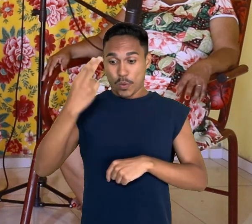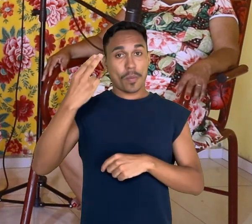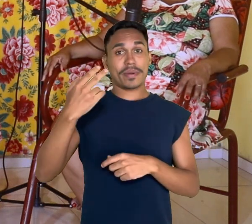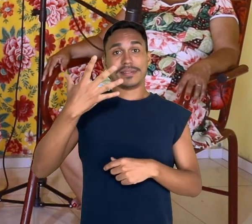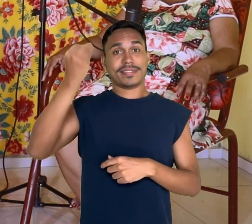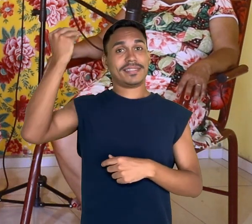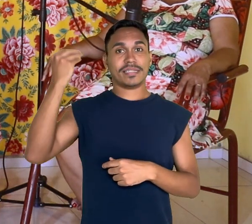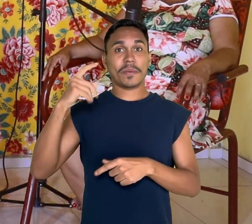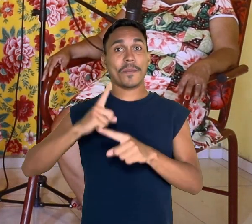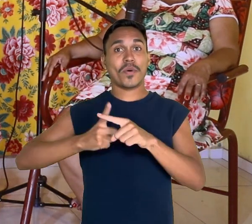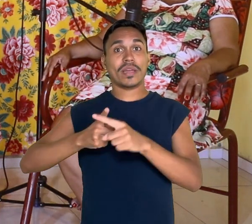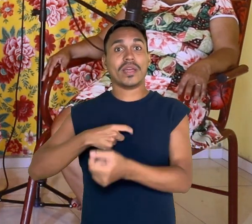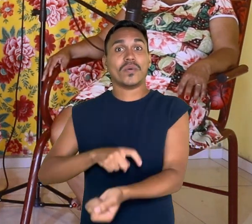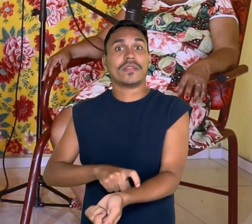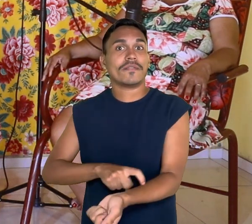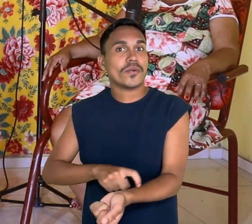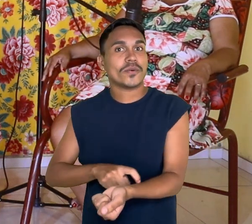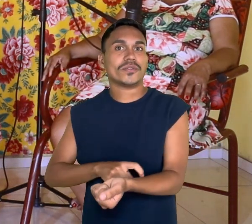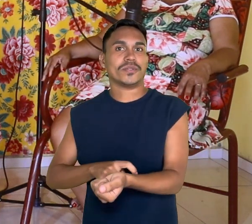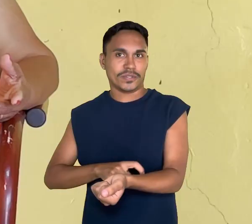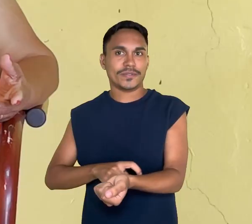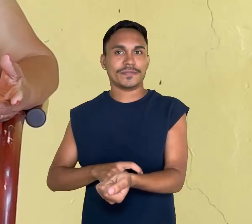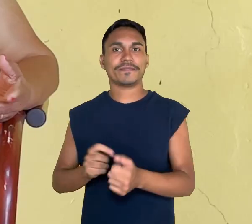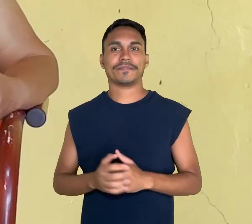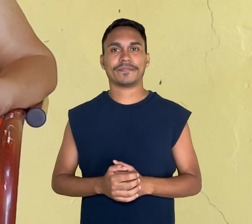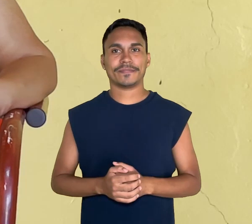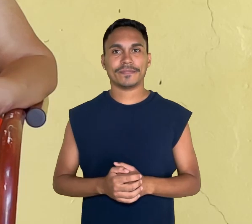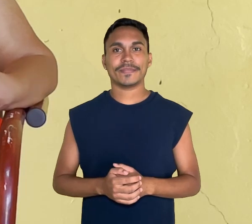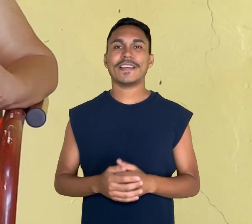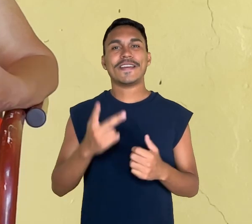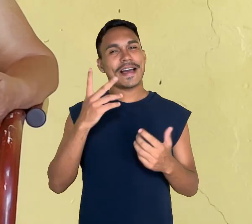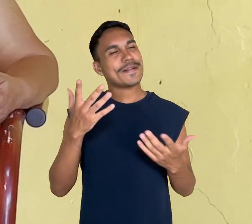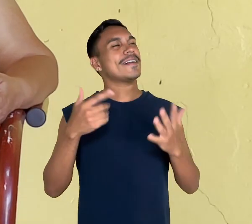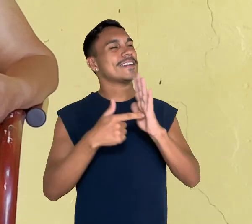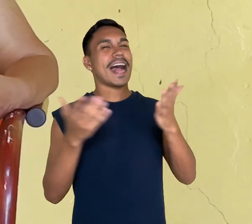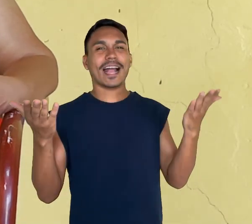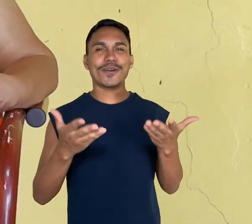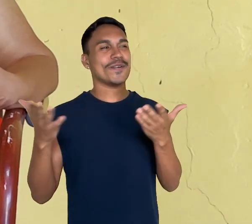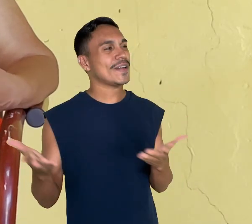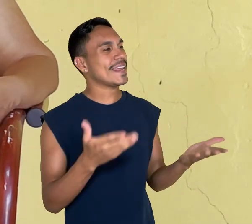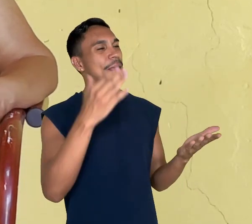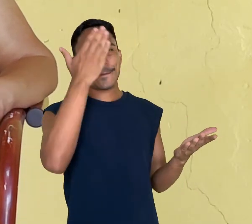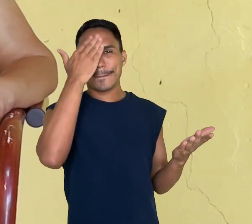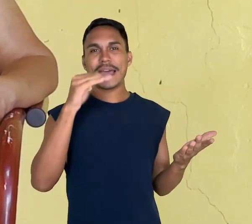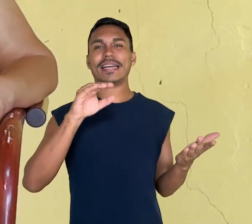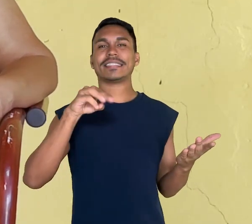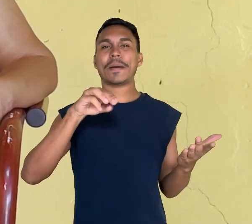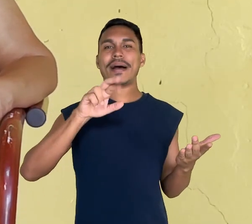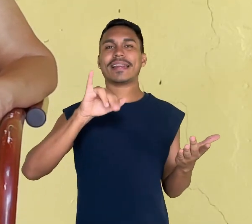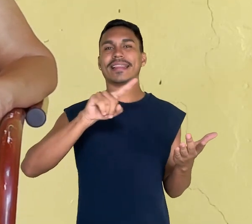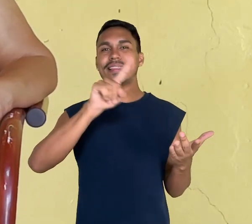eu lembrei, de tanto nervoso que eu fiquei. Agora com vocês, a mestra Marinês, de Juazeiro, o Corpo